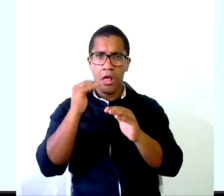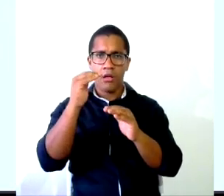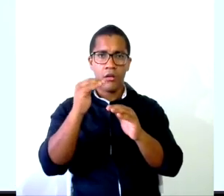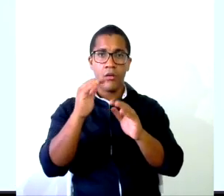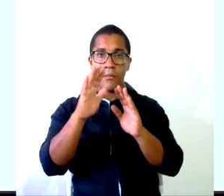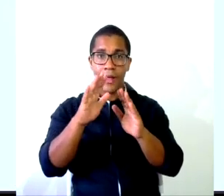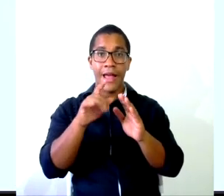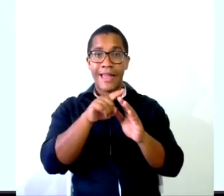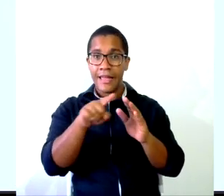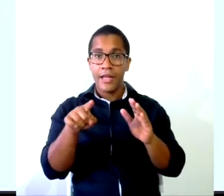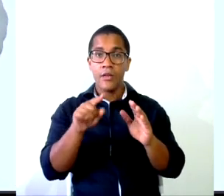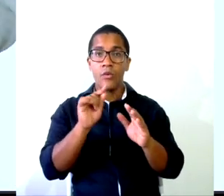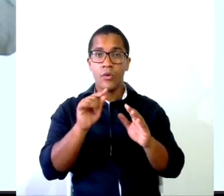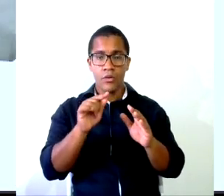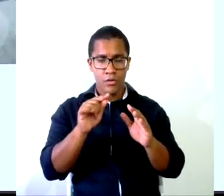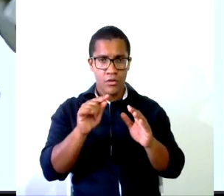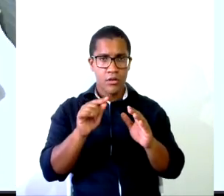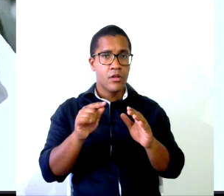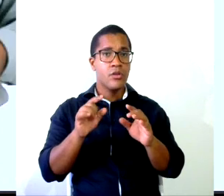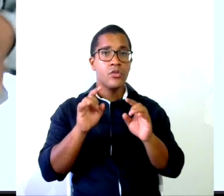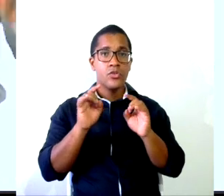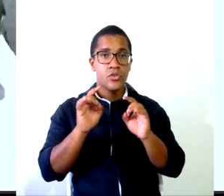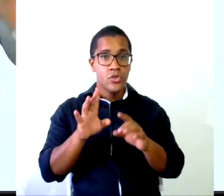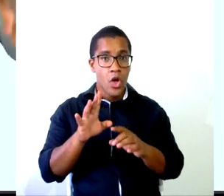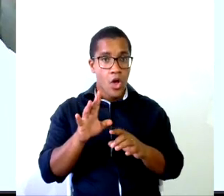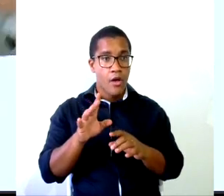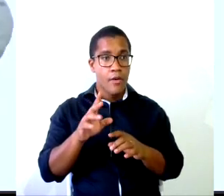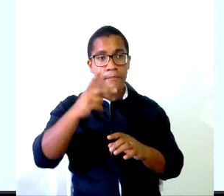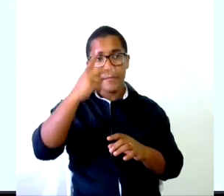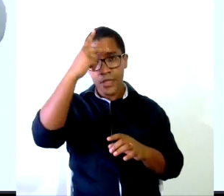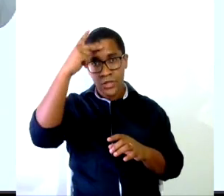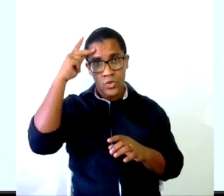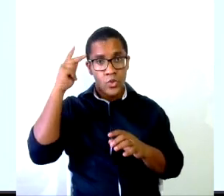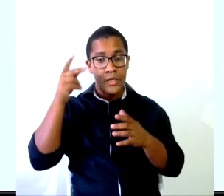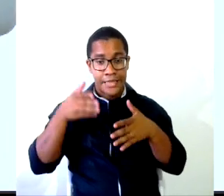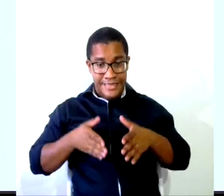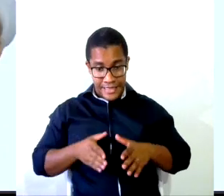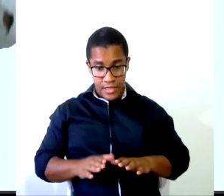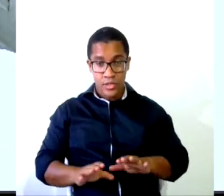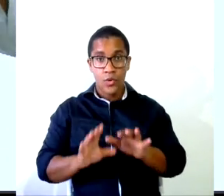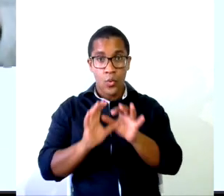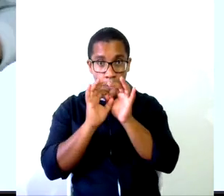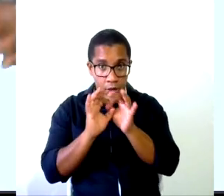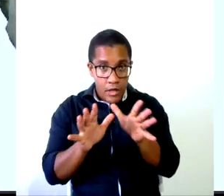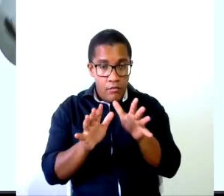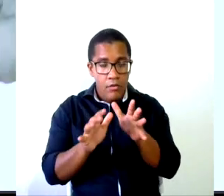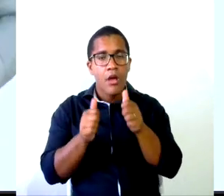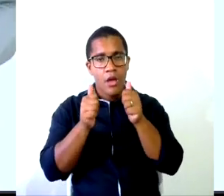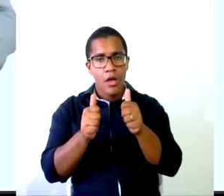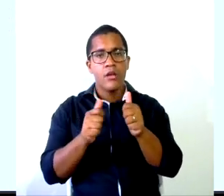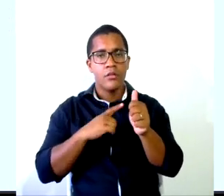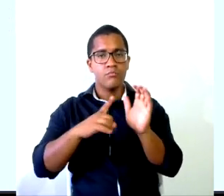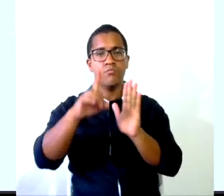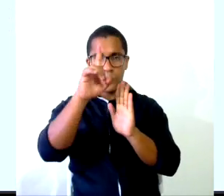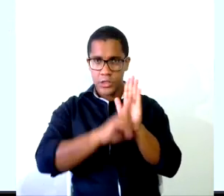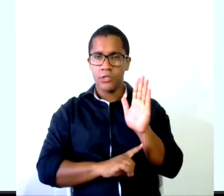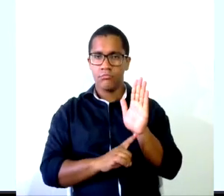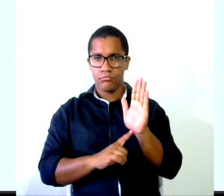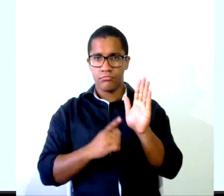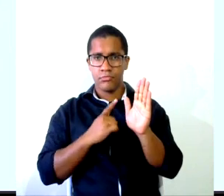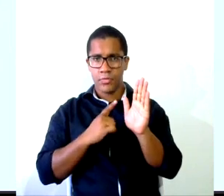os direitos plenos só para os cidadãos que já nasciam